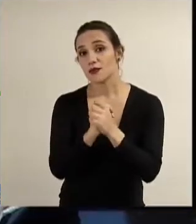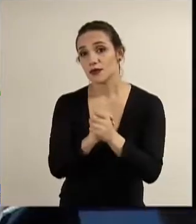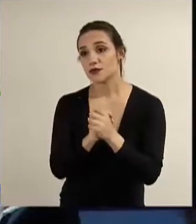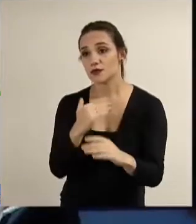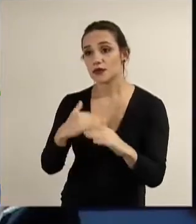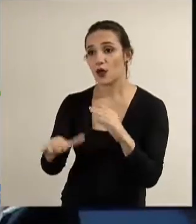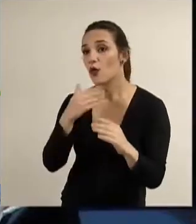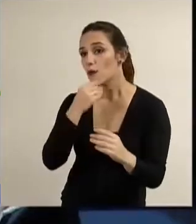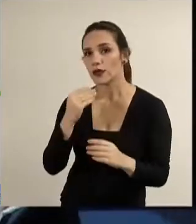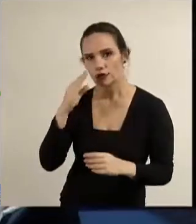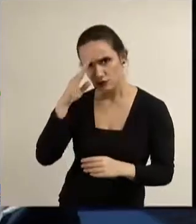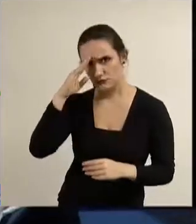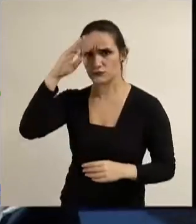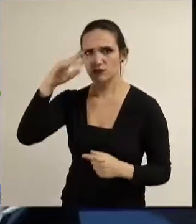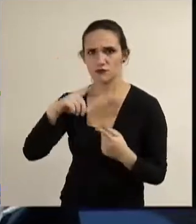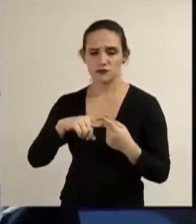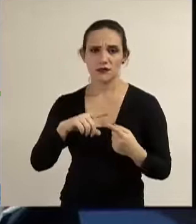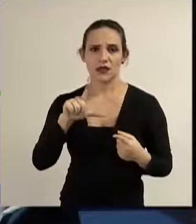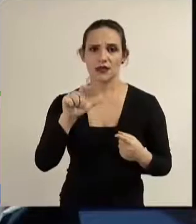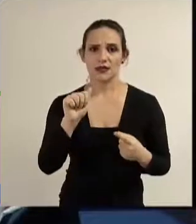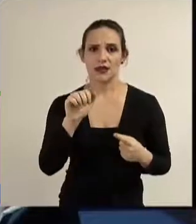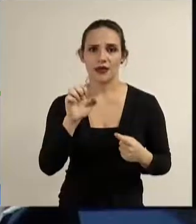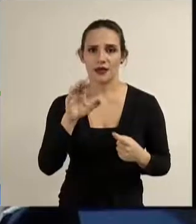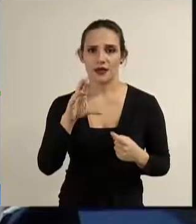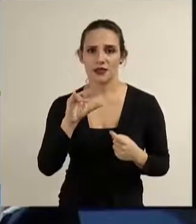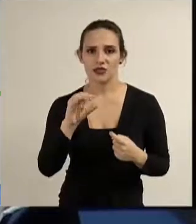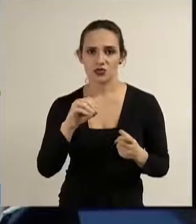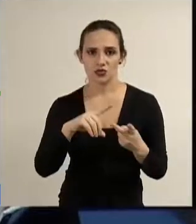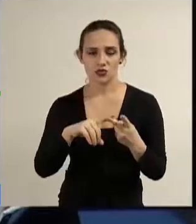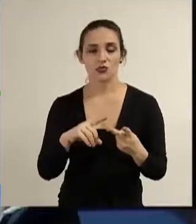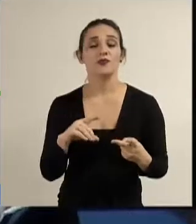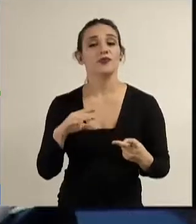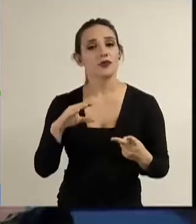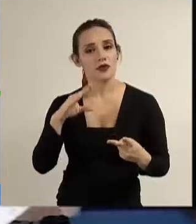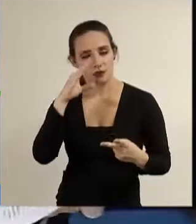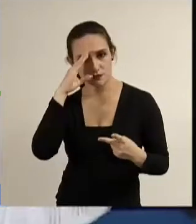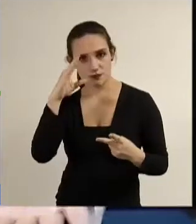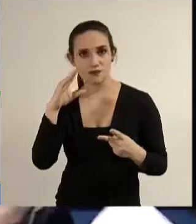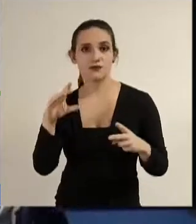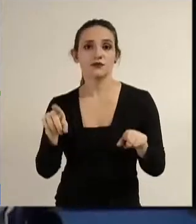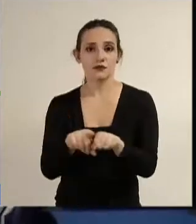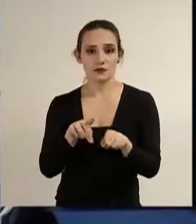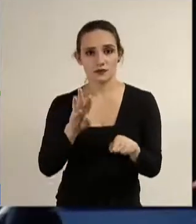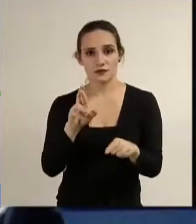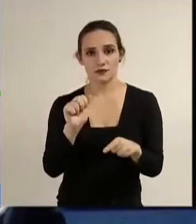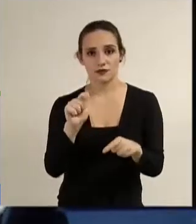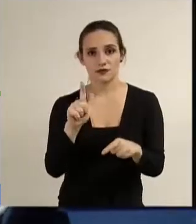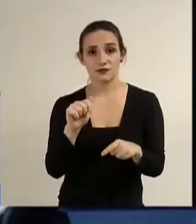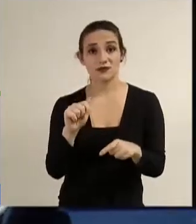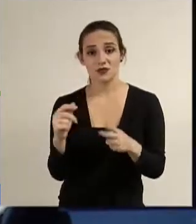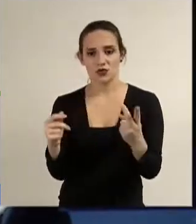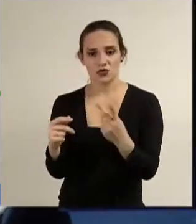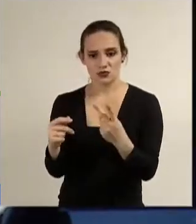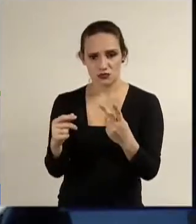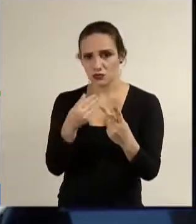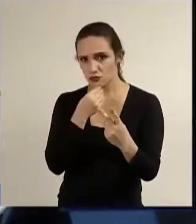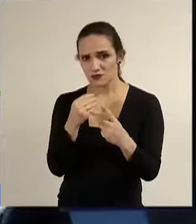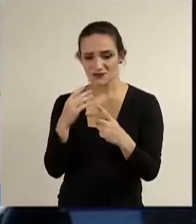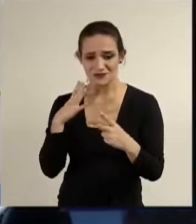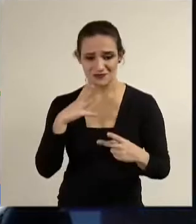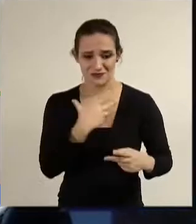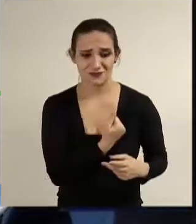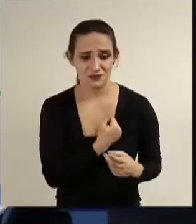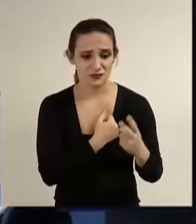Laércio Santos e ao cabo Moacir Pereira Braga, pelo ato heróico no salvamento de 2 crianças e uma